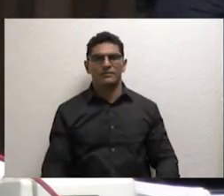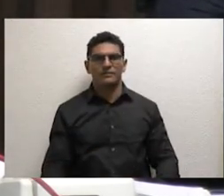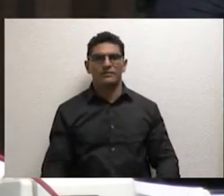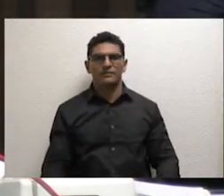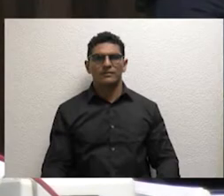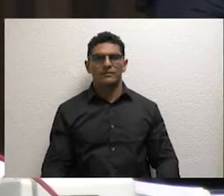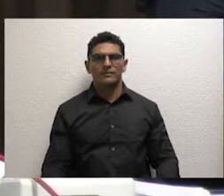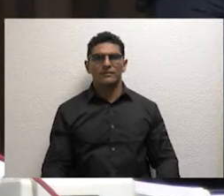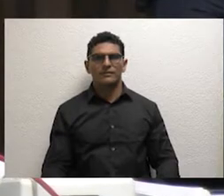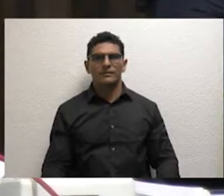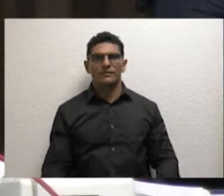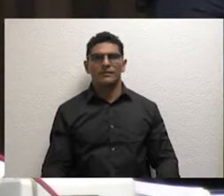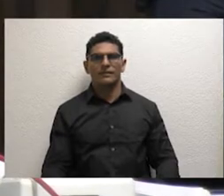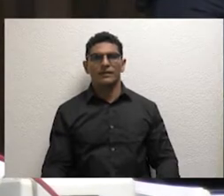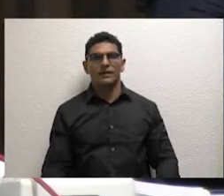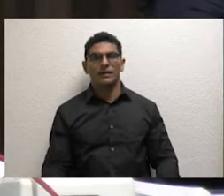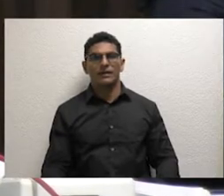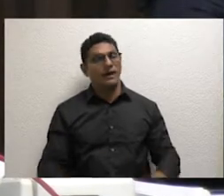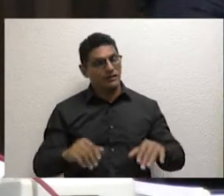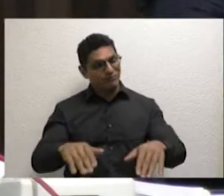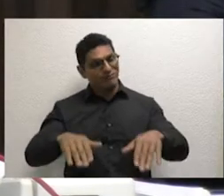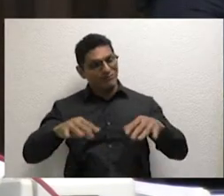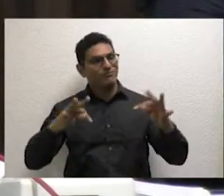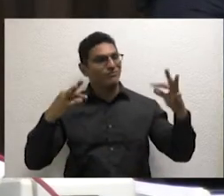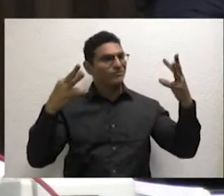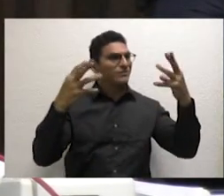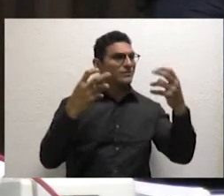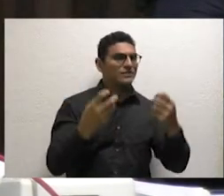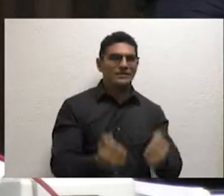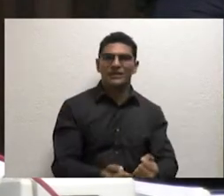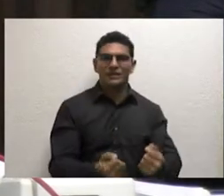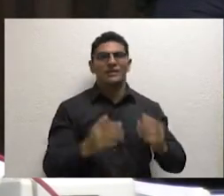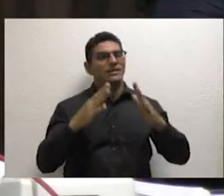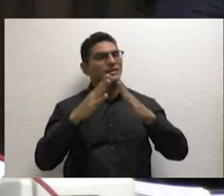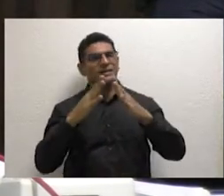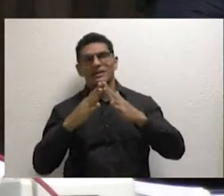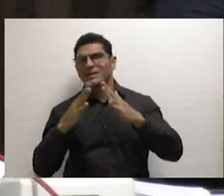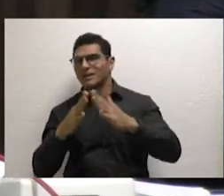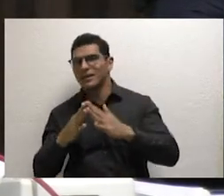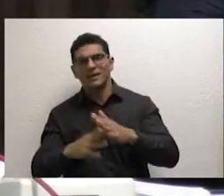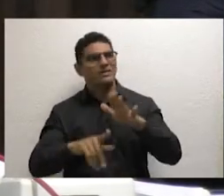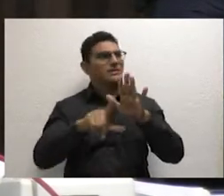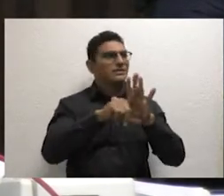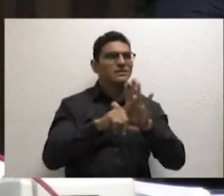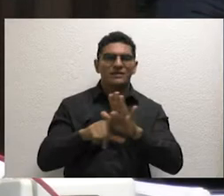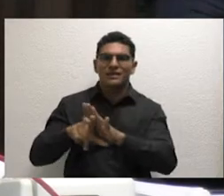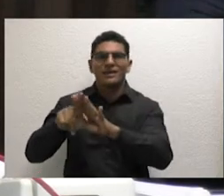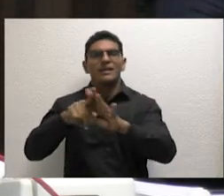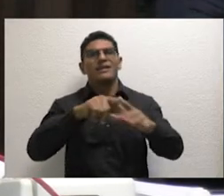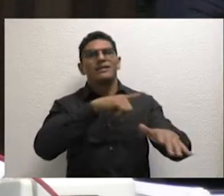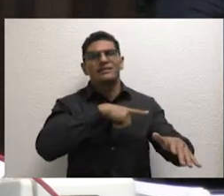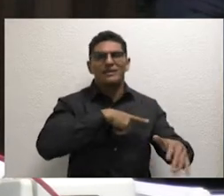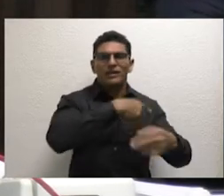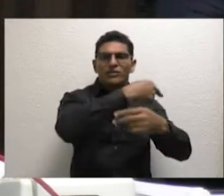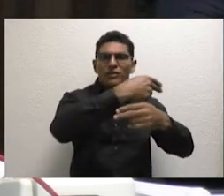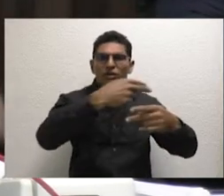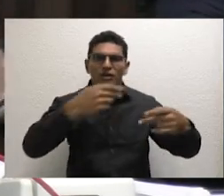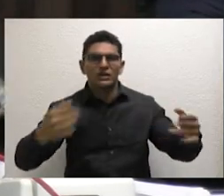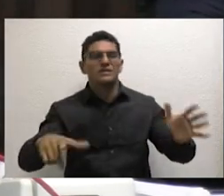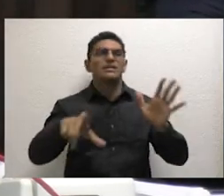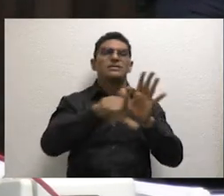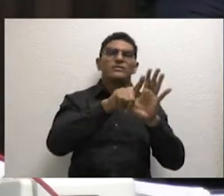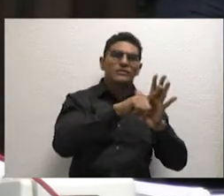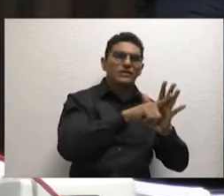a nossa casa e qualquer casa legislativa ela tem um rito tem um regimento